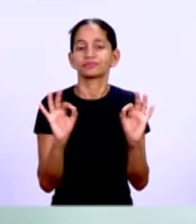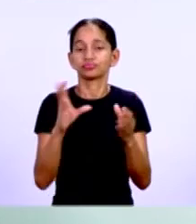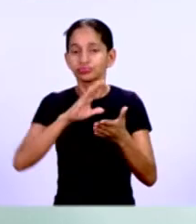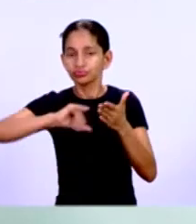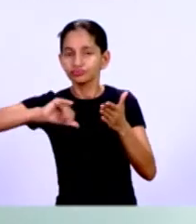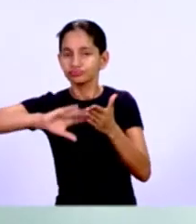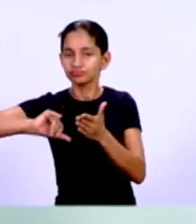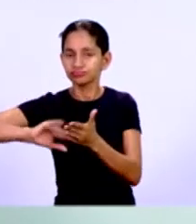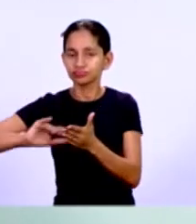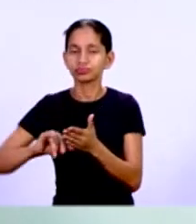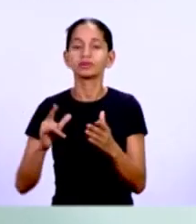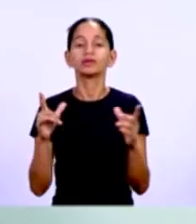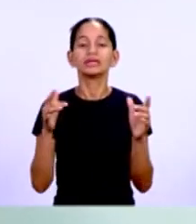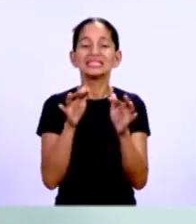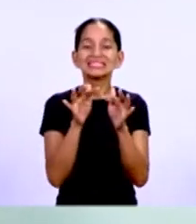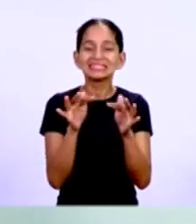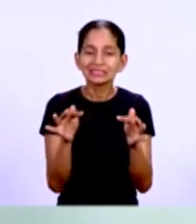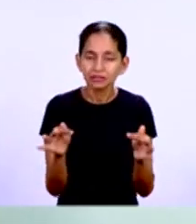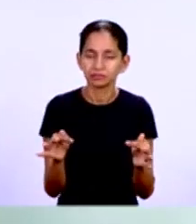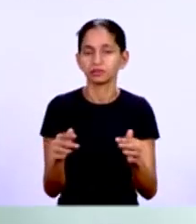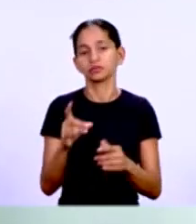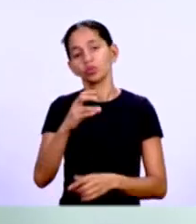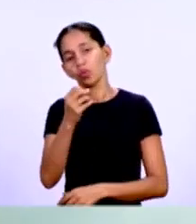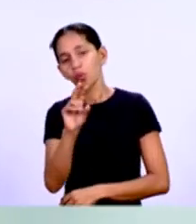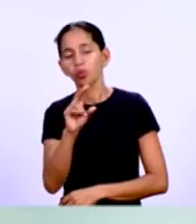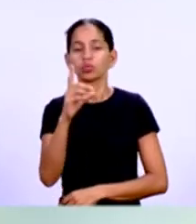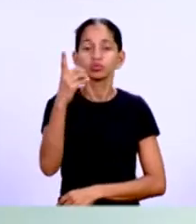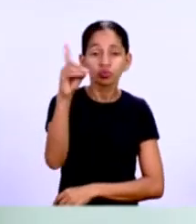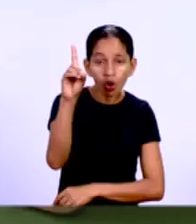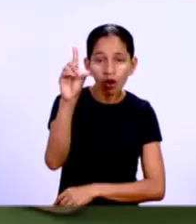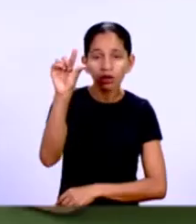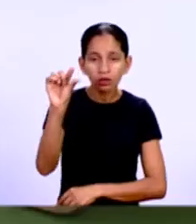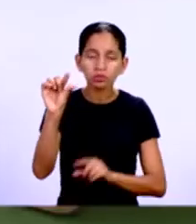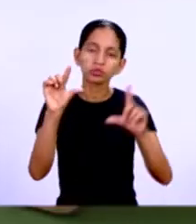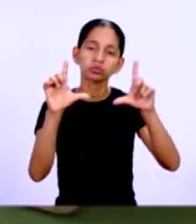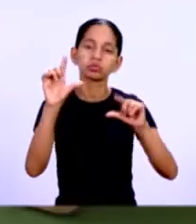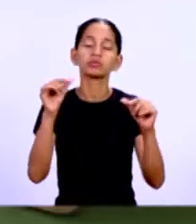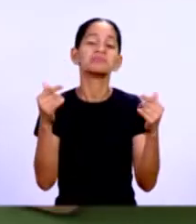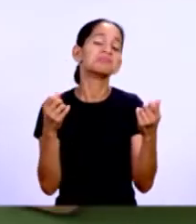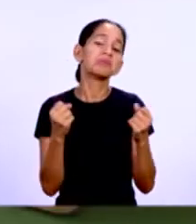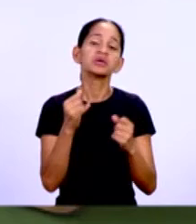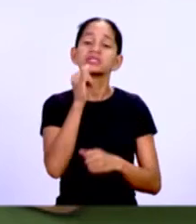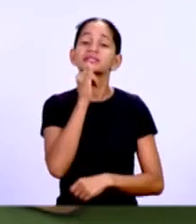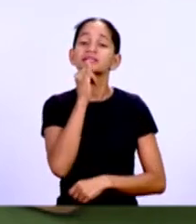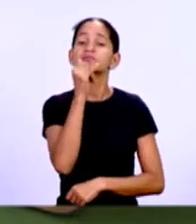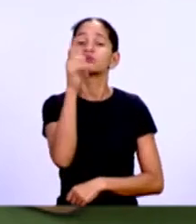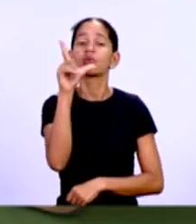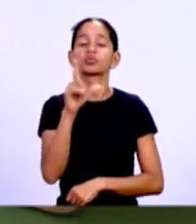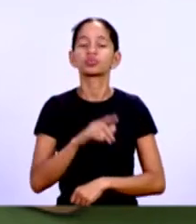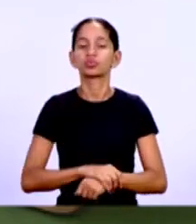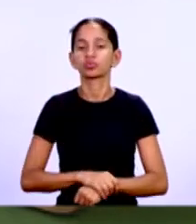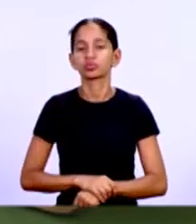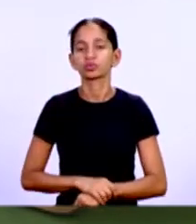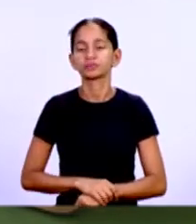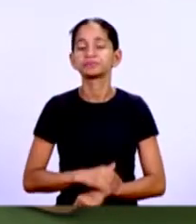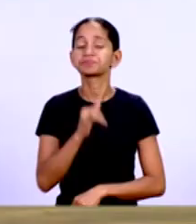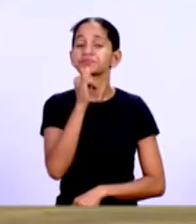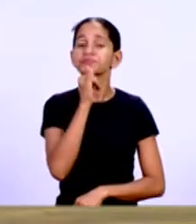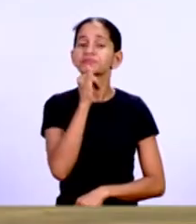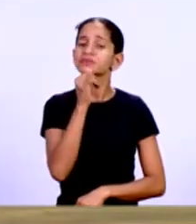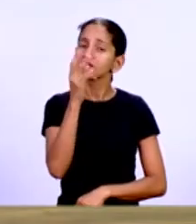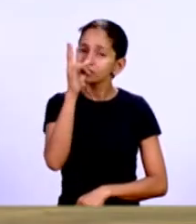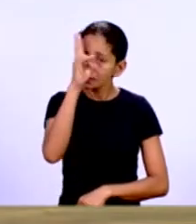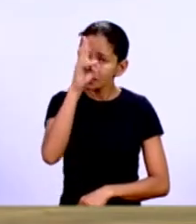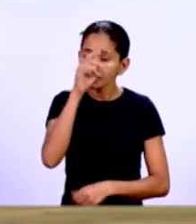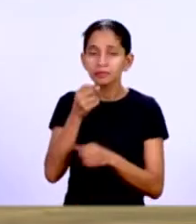inerente ao seu negócio quando você tem uma oscilação do dólar. Quais são outros exemplos, professor, que a gente poderia dizer para mitigar o risco? A gente citou o exemplo